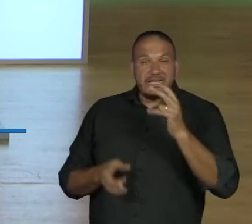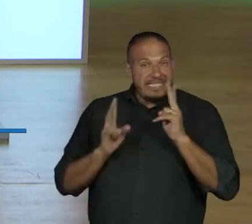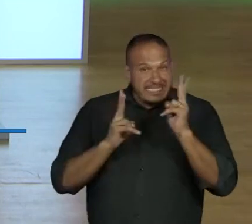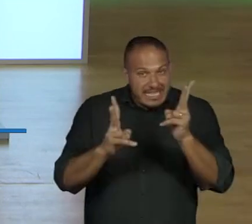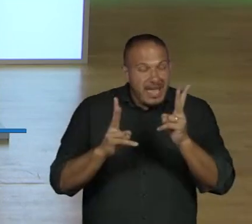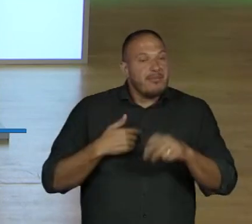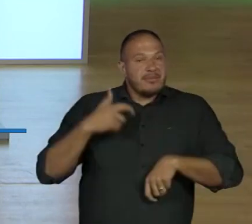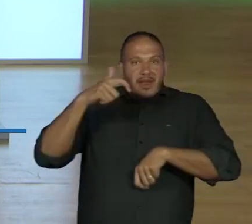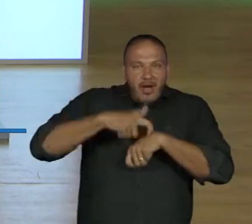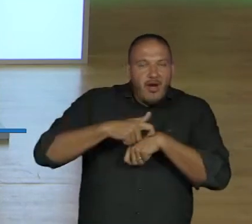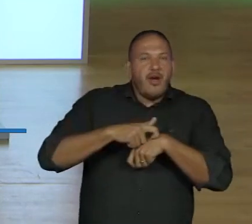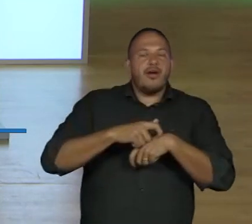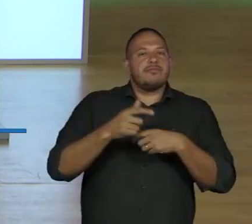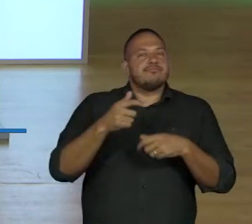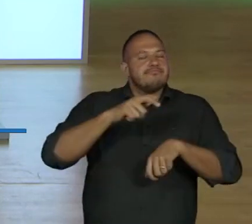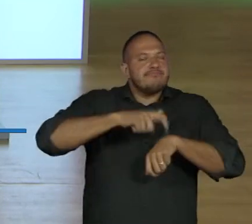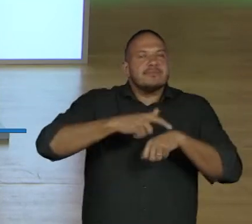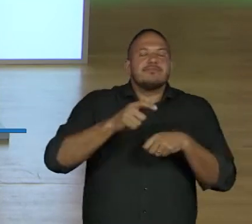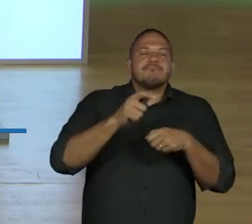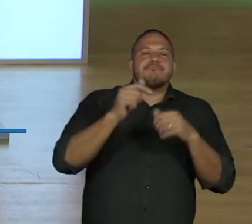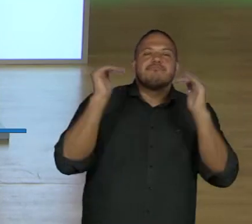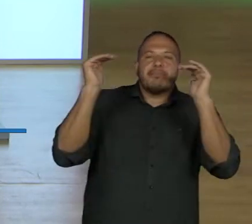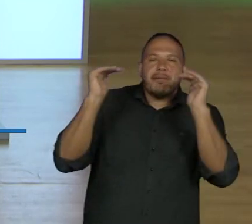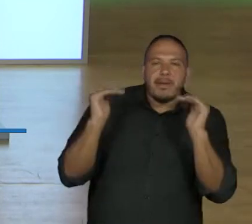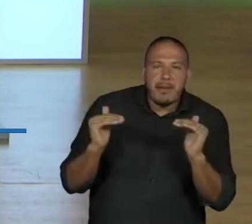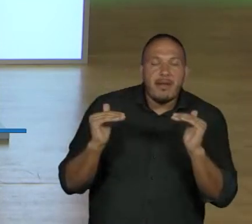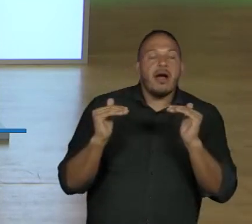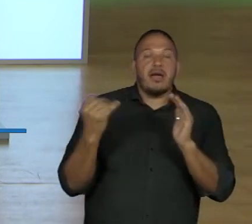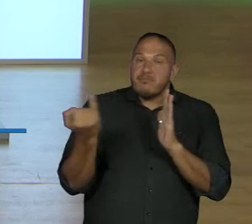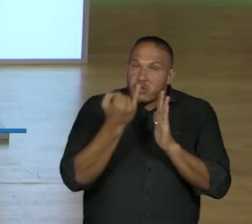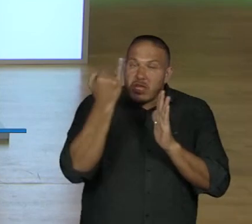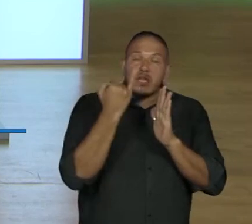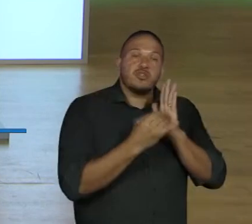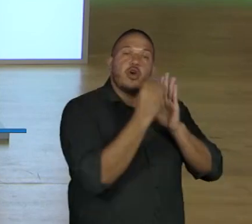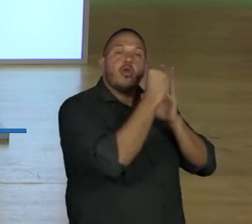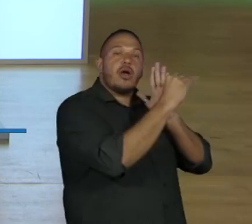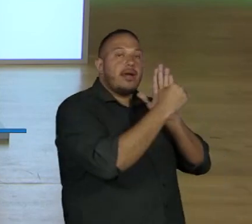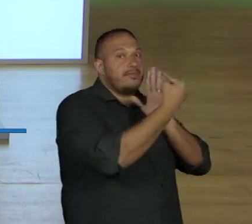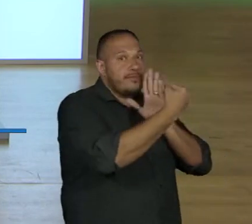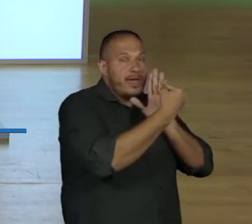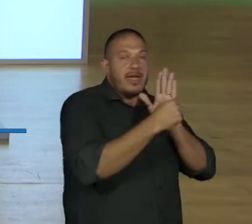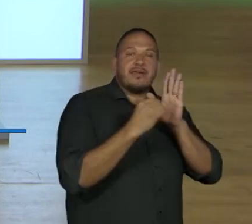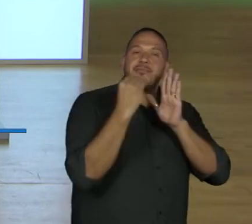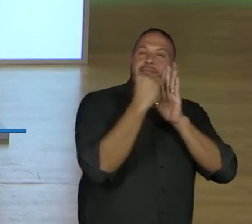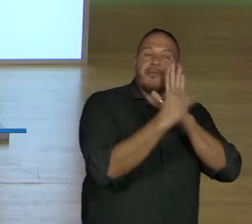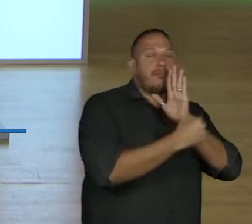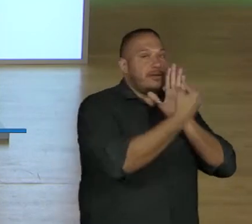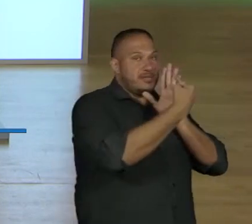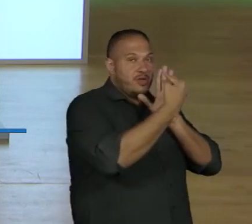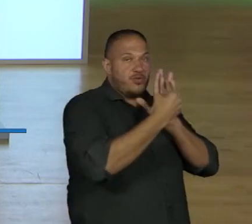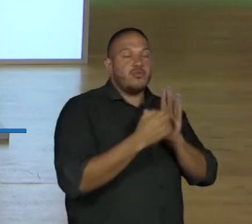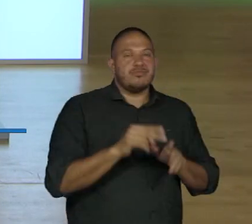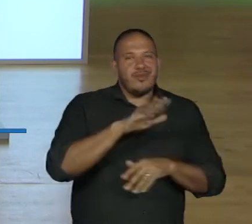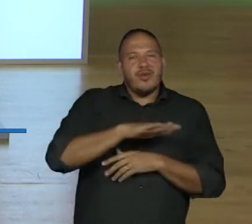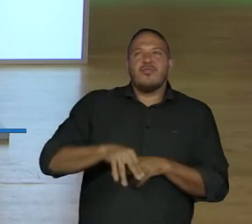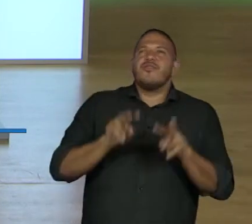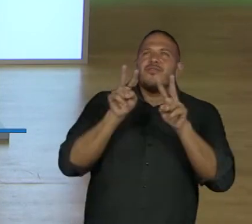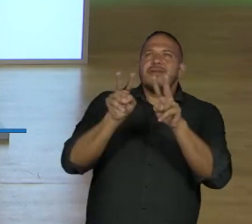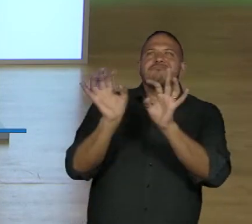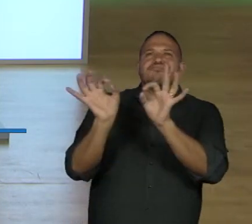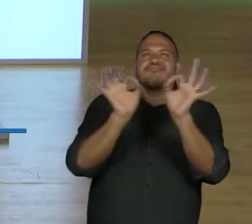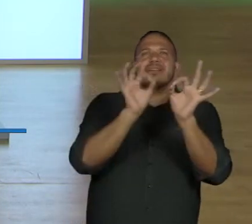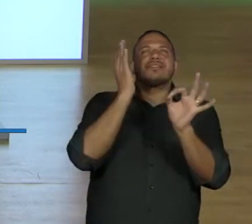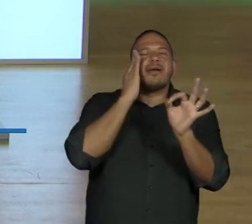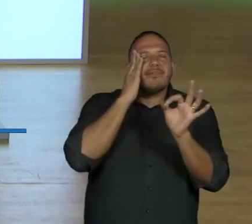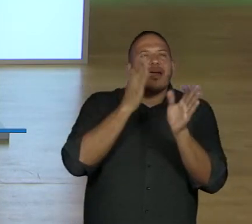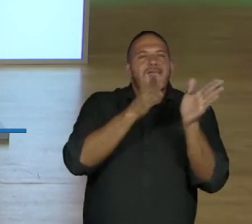gente vai desenvolver uma sequência didática, é importante colocar a sequência para que o aluno vá se apropriando e sabendo o que vai acontecer